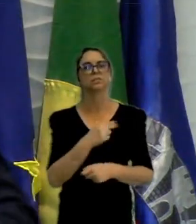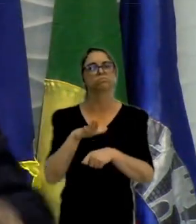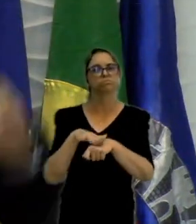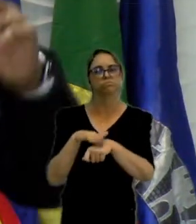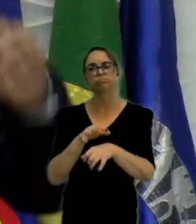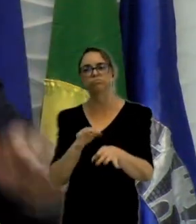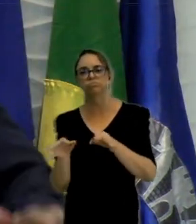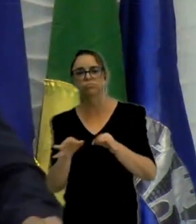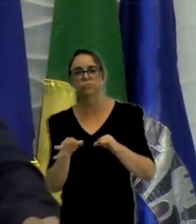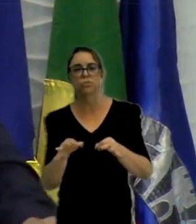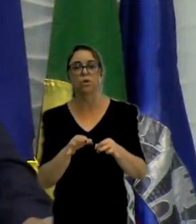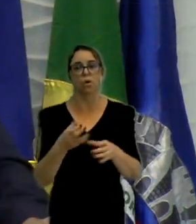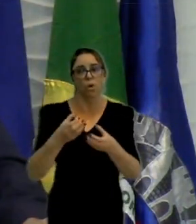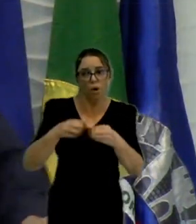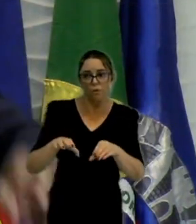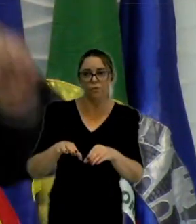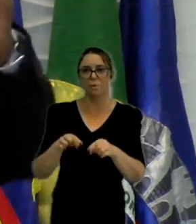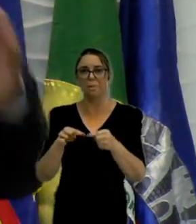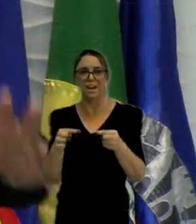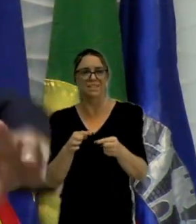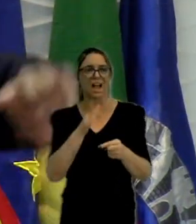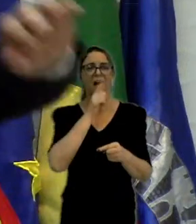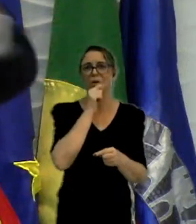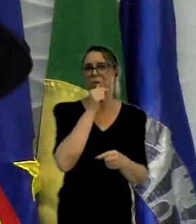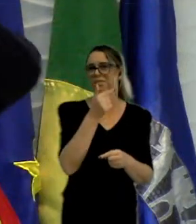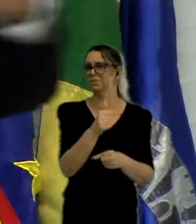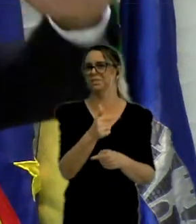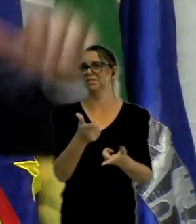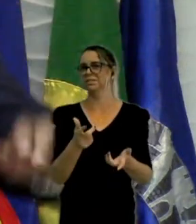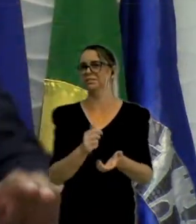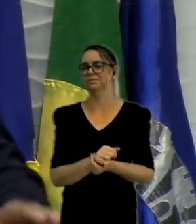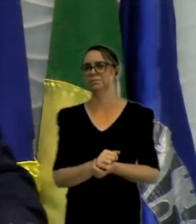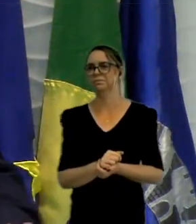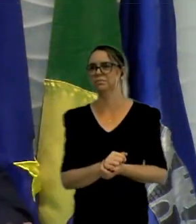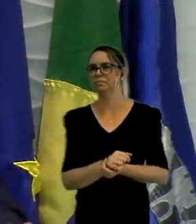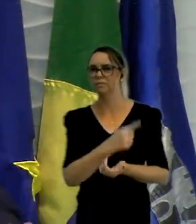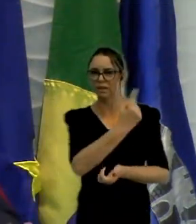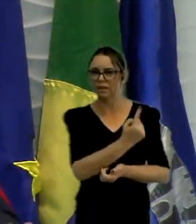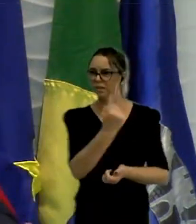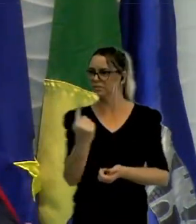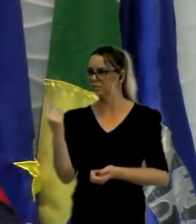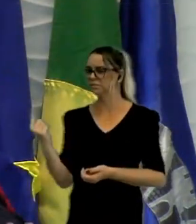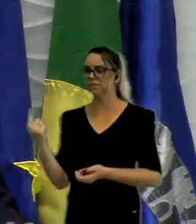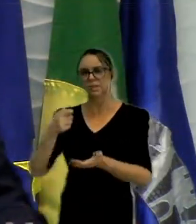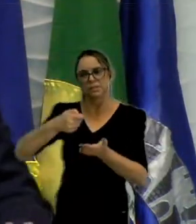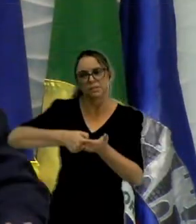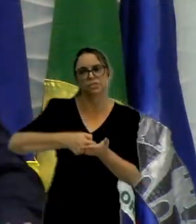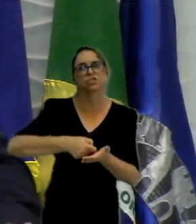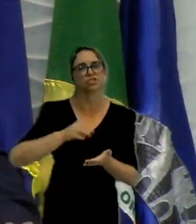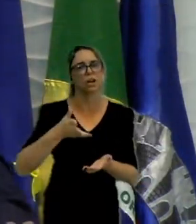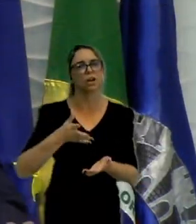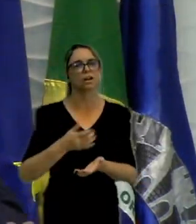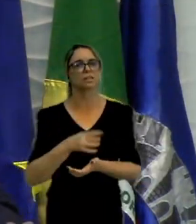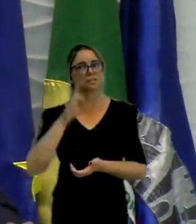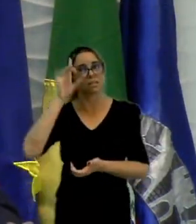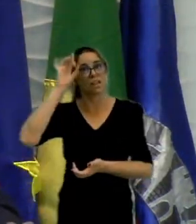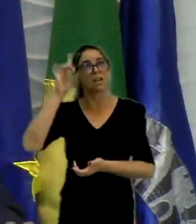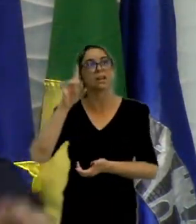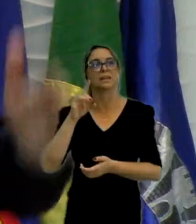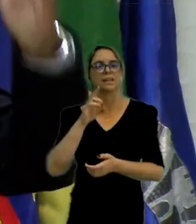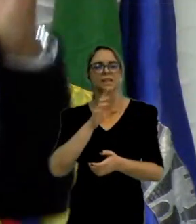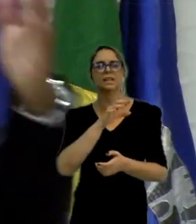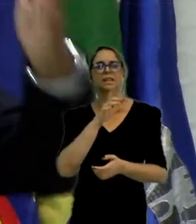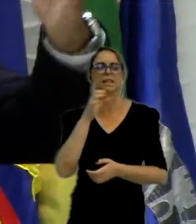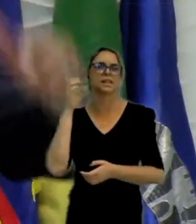estamos produzindo ovo sem água. Tivemos lá, fizemos, cada vereador fez a cobrança, nesse dia também a deputada estava,